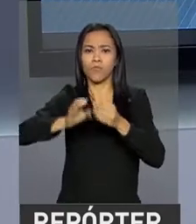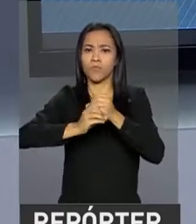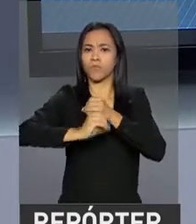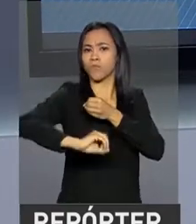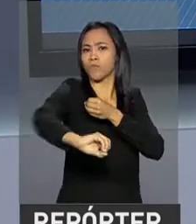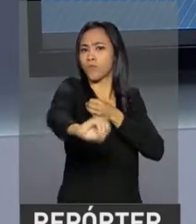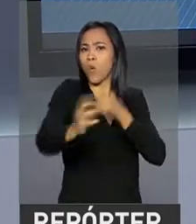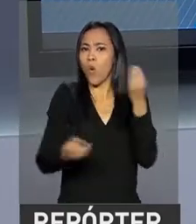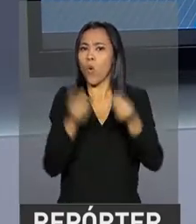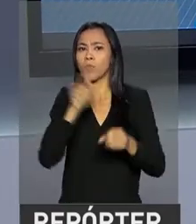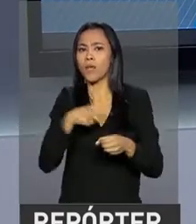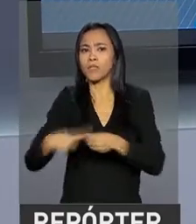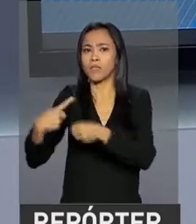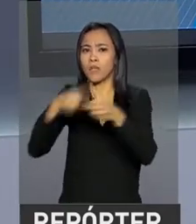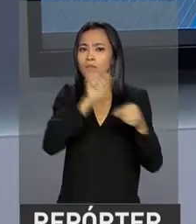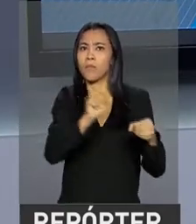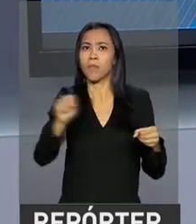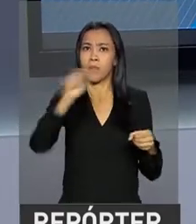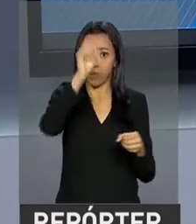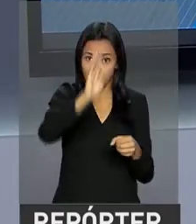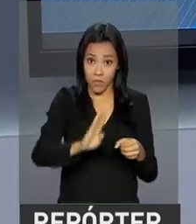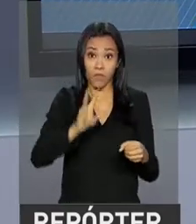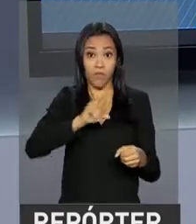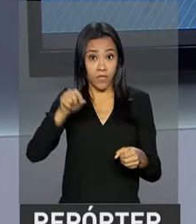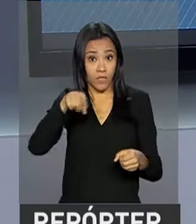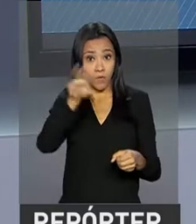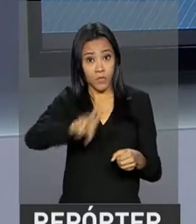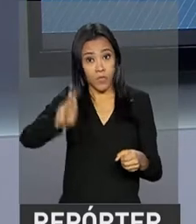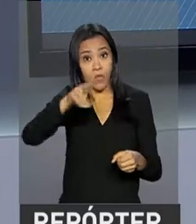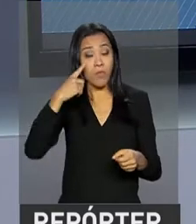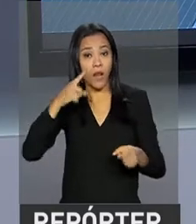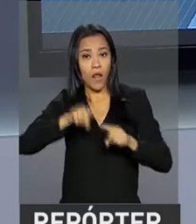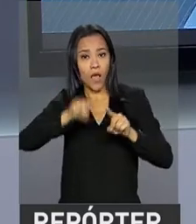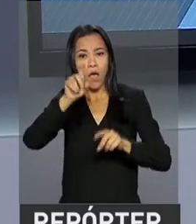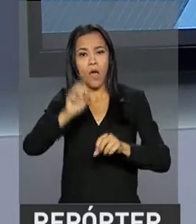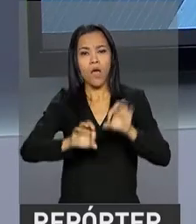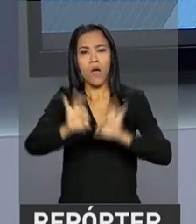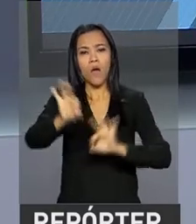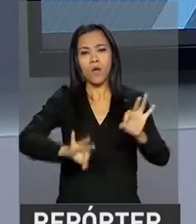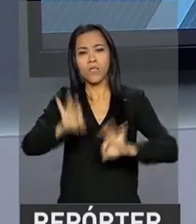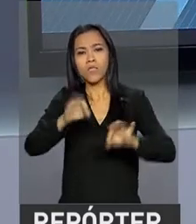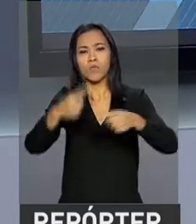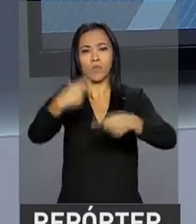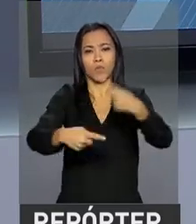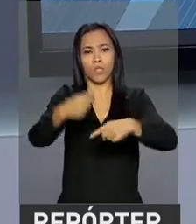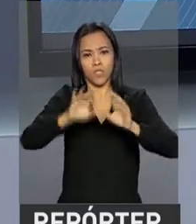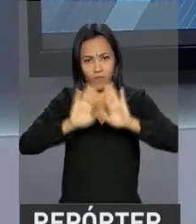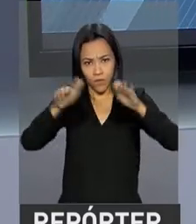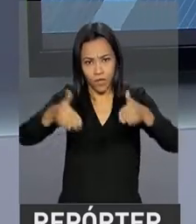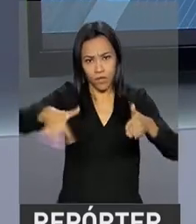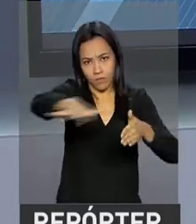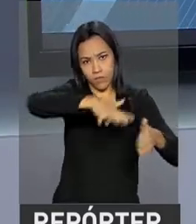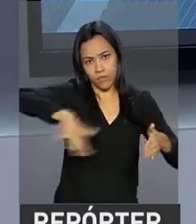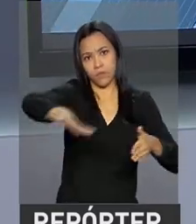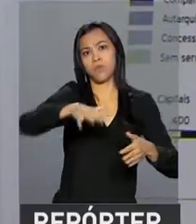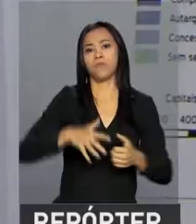situação em várias cidades brasileiras e vai ser usado para a elaboração de políticas públicas voltadas para o setor.